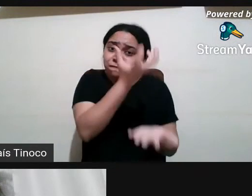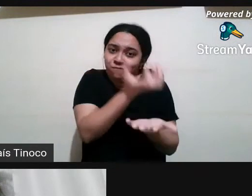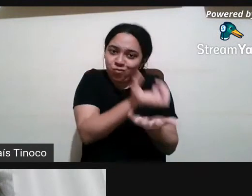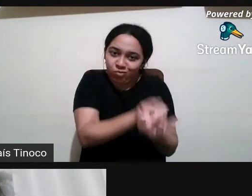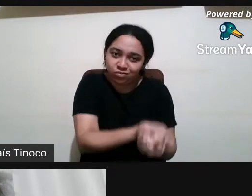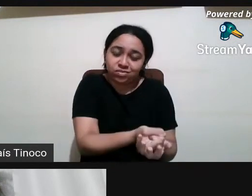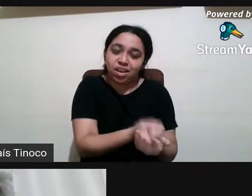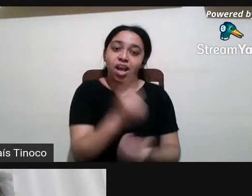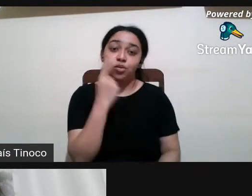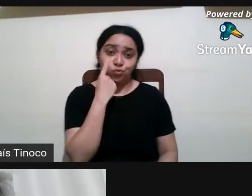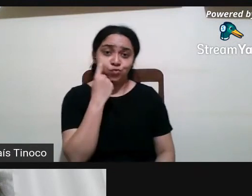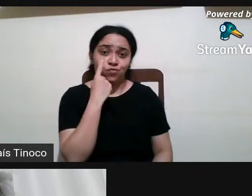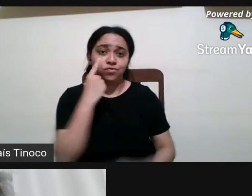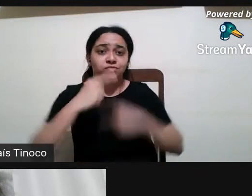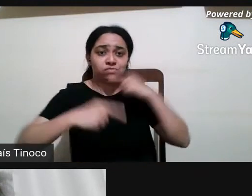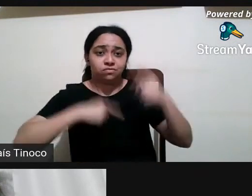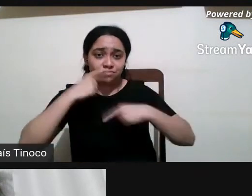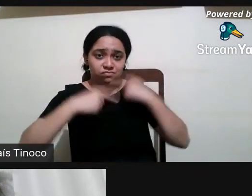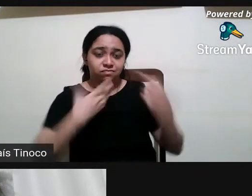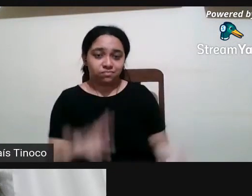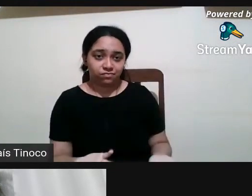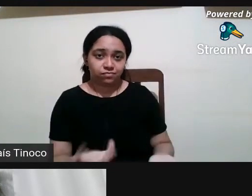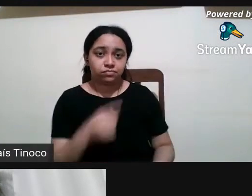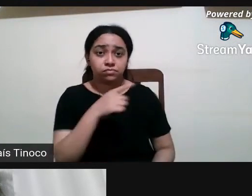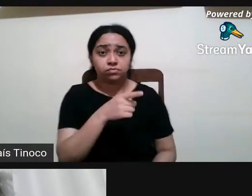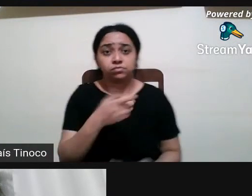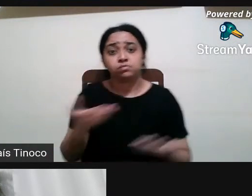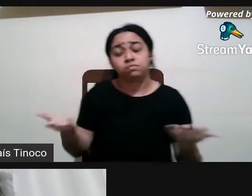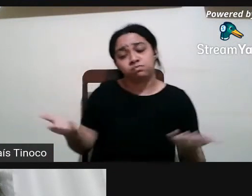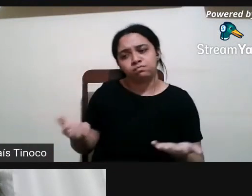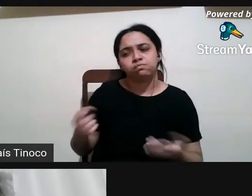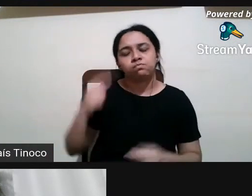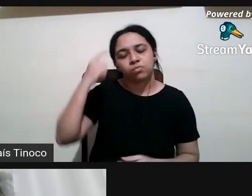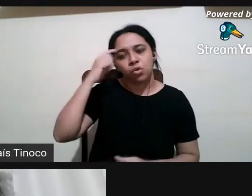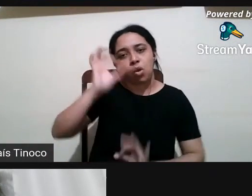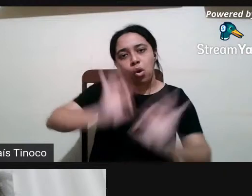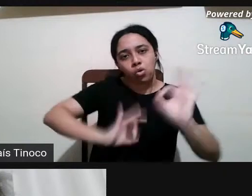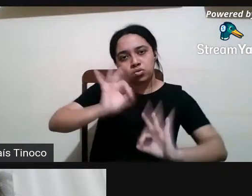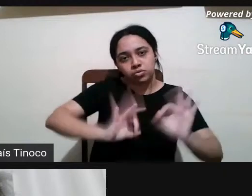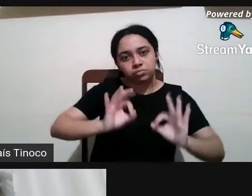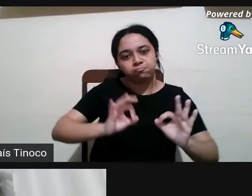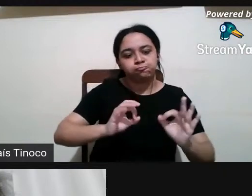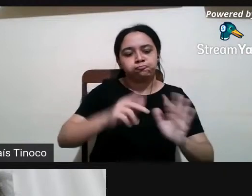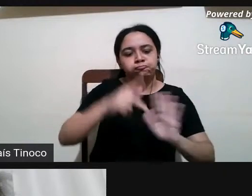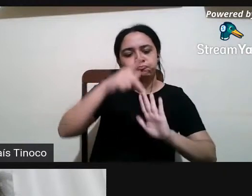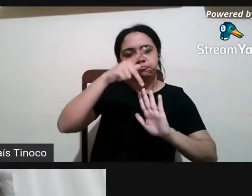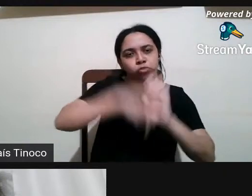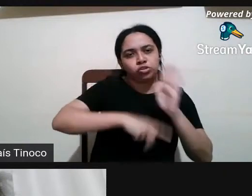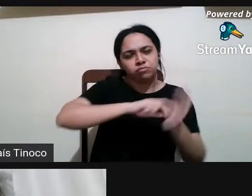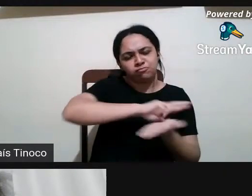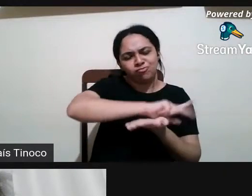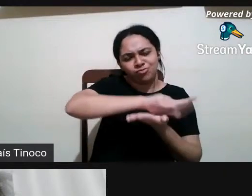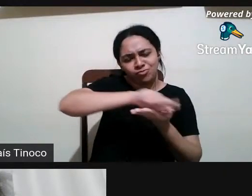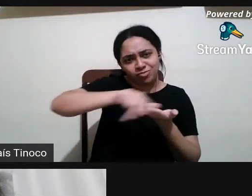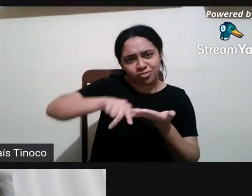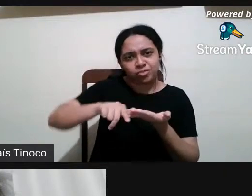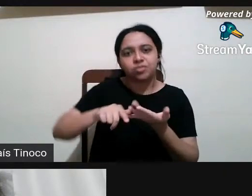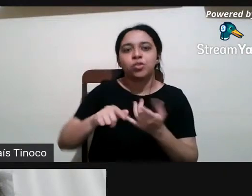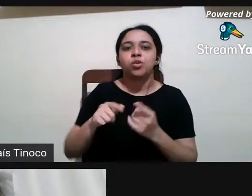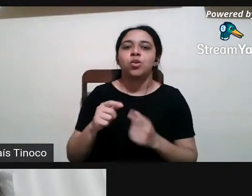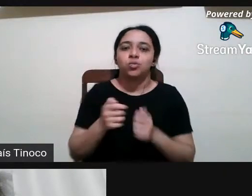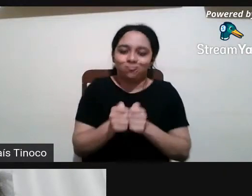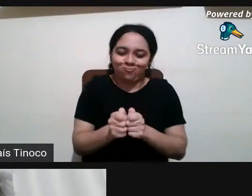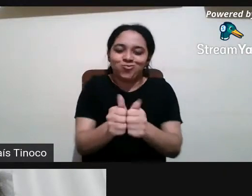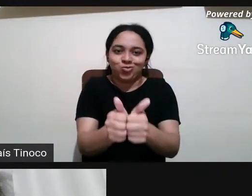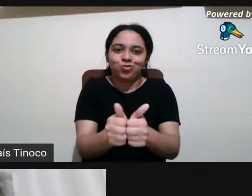é a dúvida dela. Sim. Nós estamos realizando uma série de projetos com microplástico, né? E o sururu é um deles. Nós